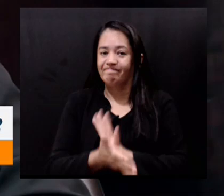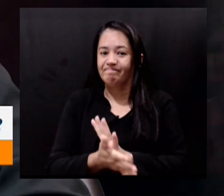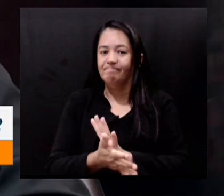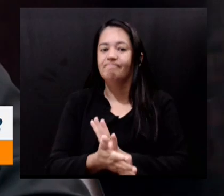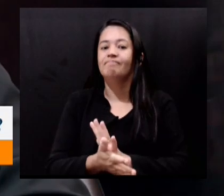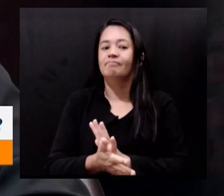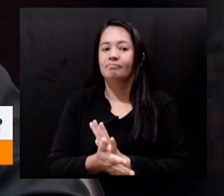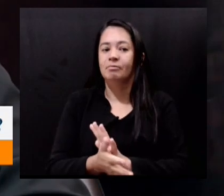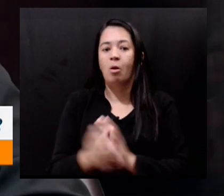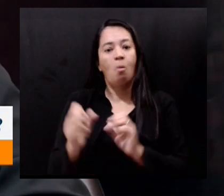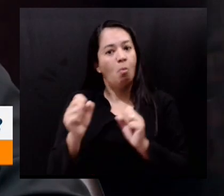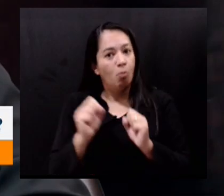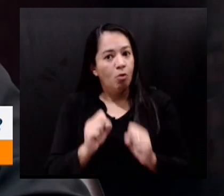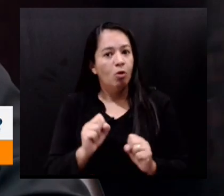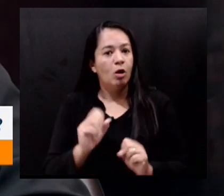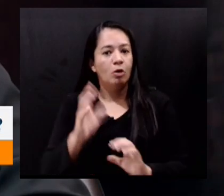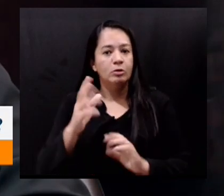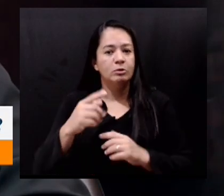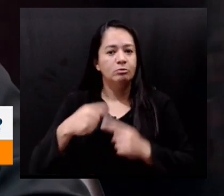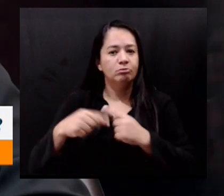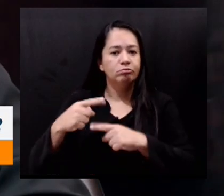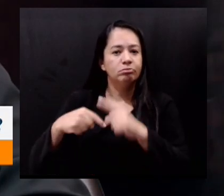né, desencadear,